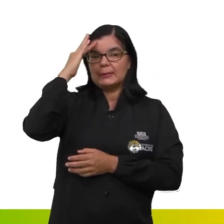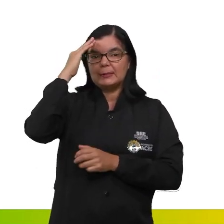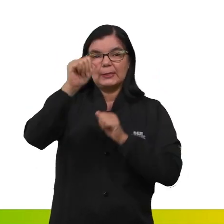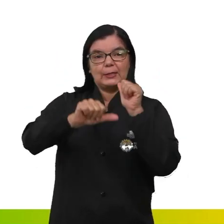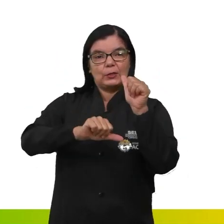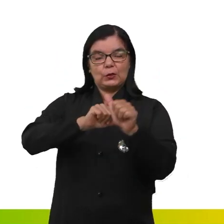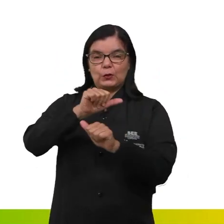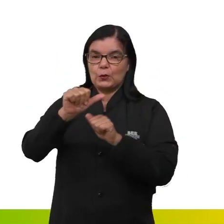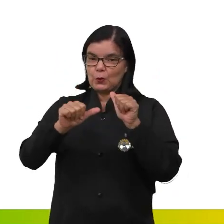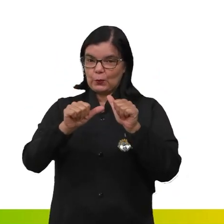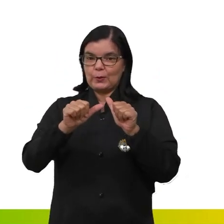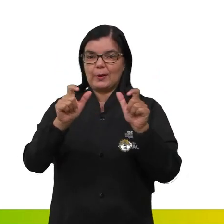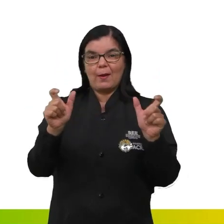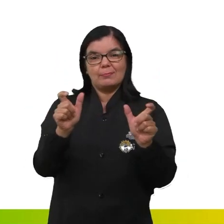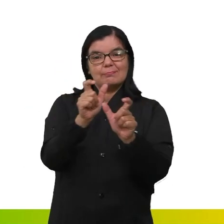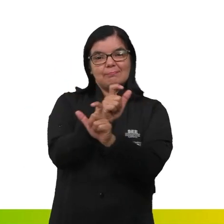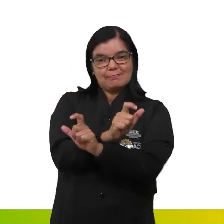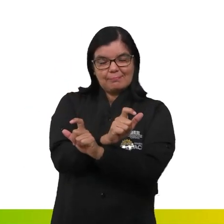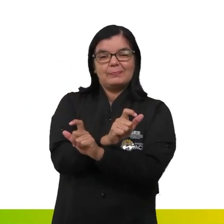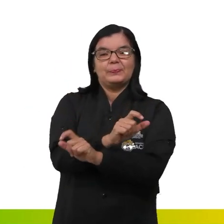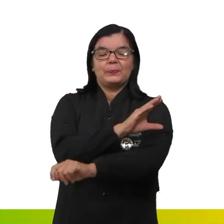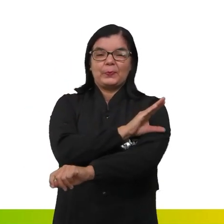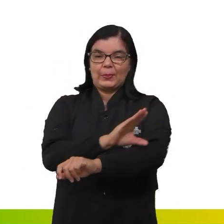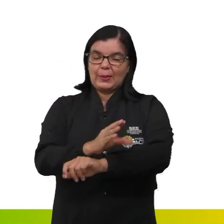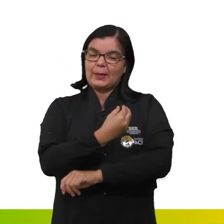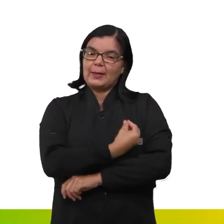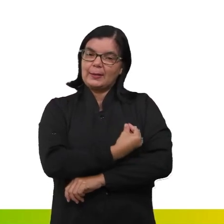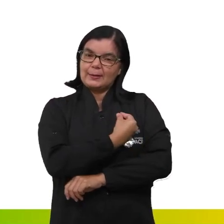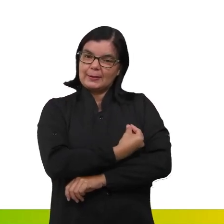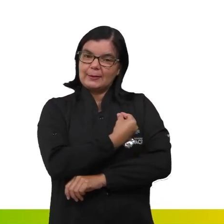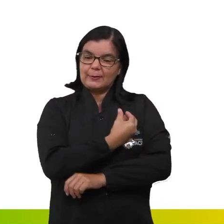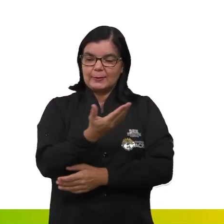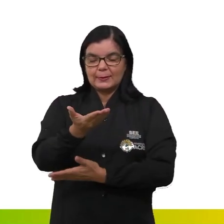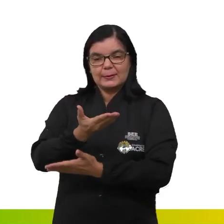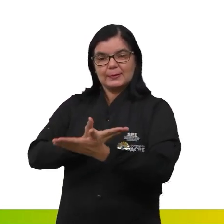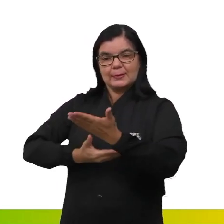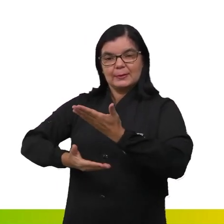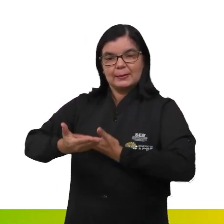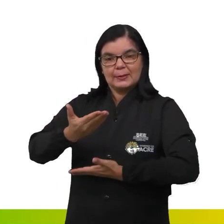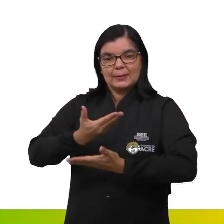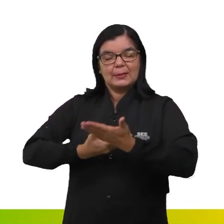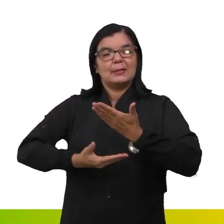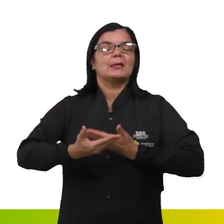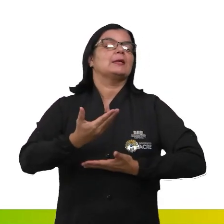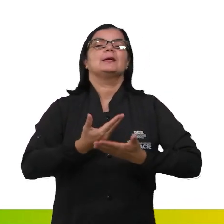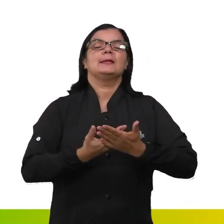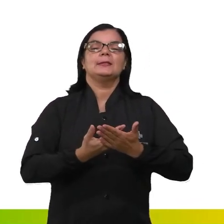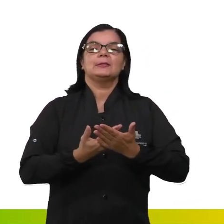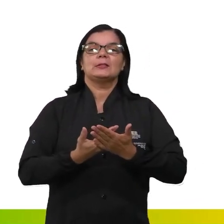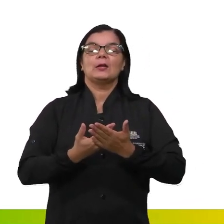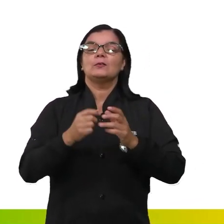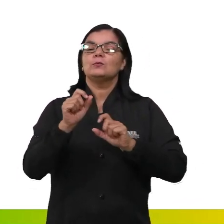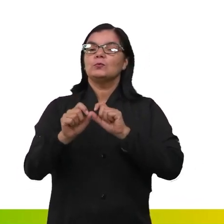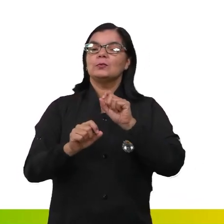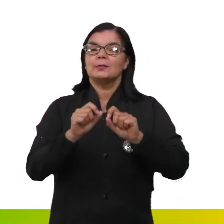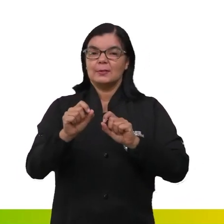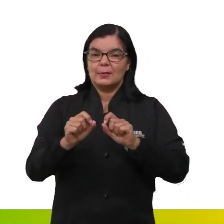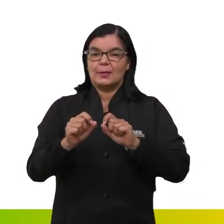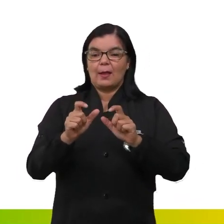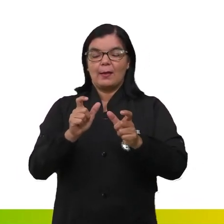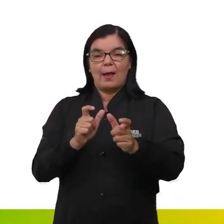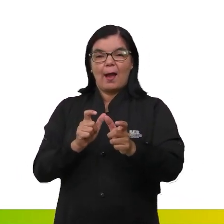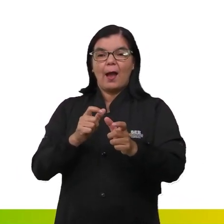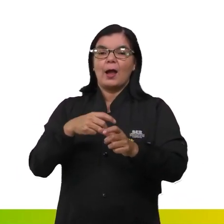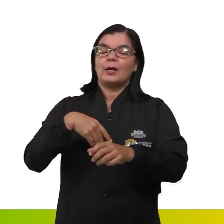troca cultural. A convivência entre jovens de diferentes culturas promove a interação e a troca